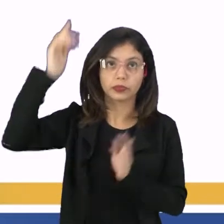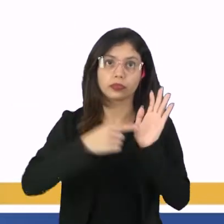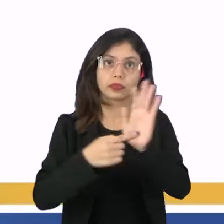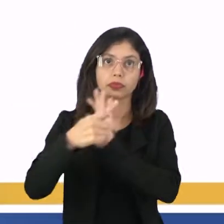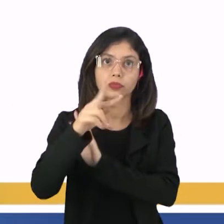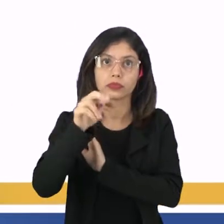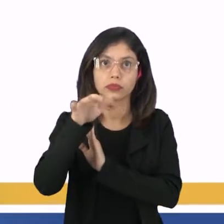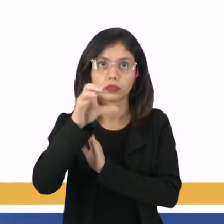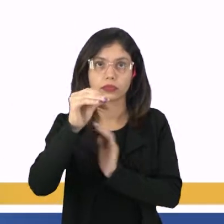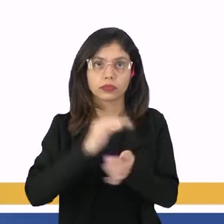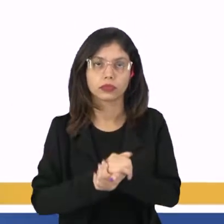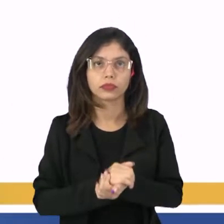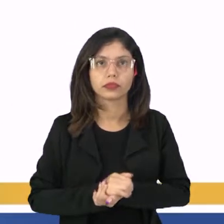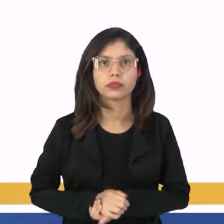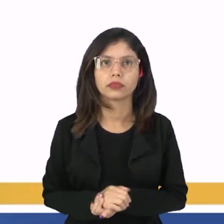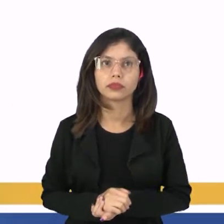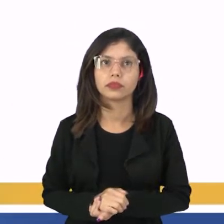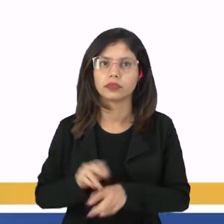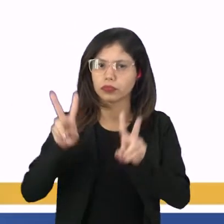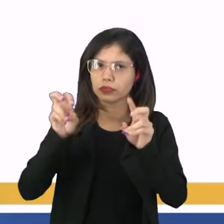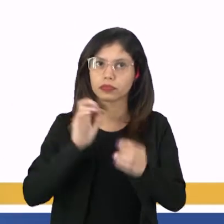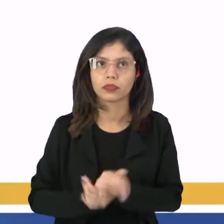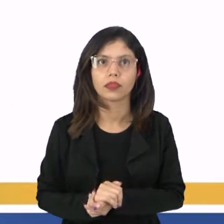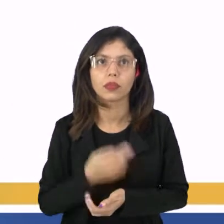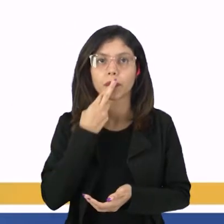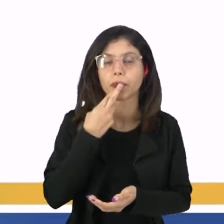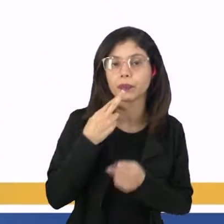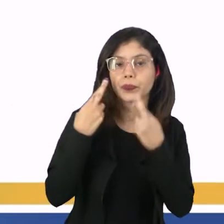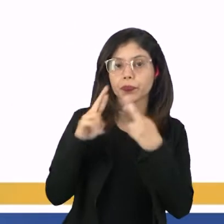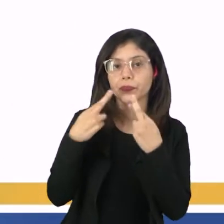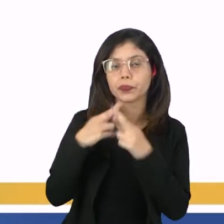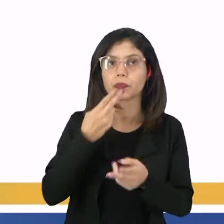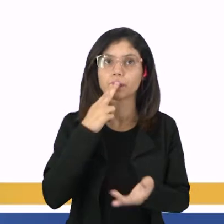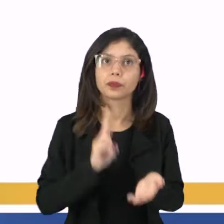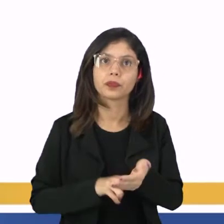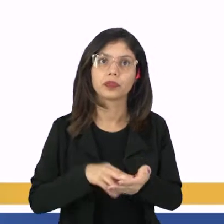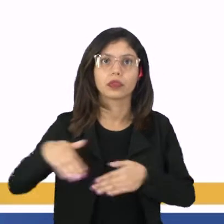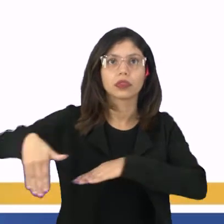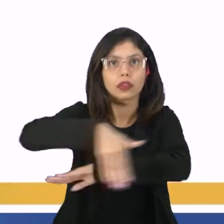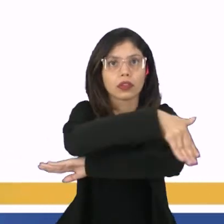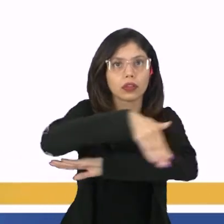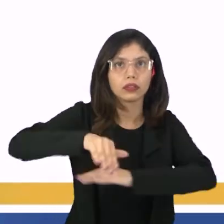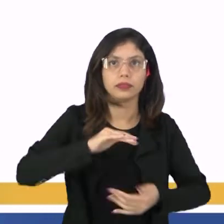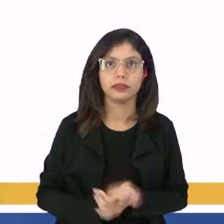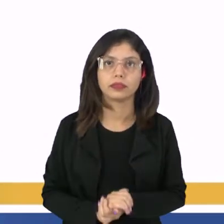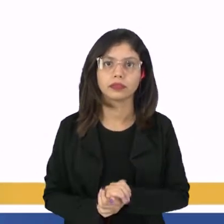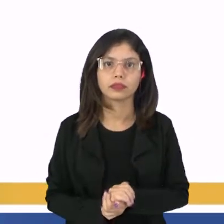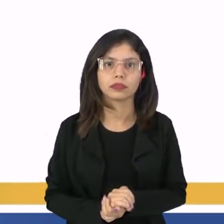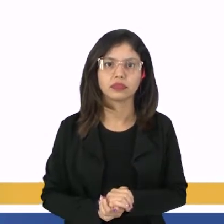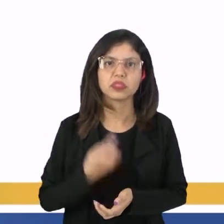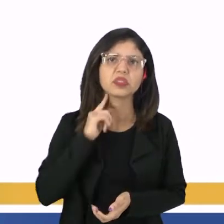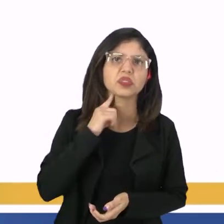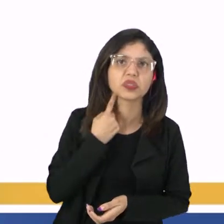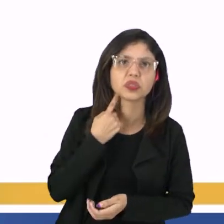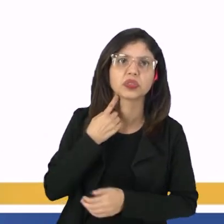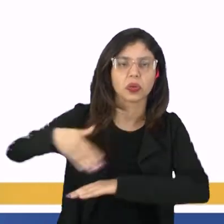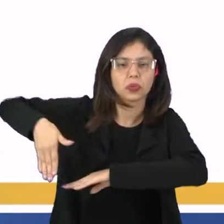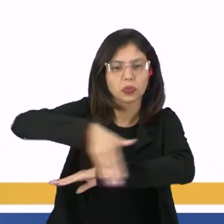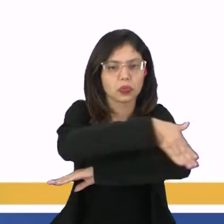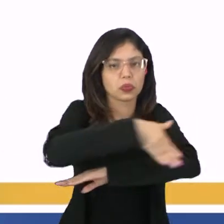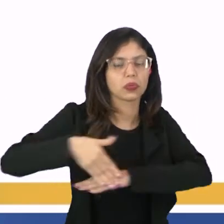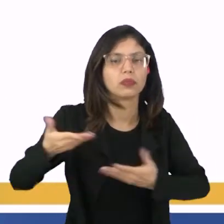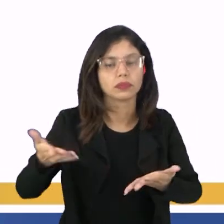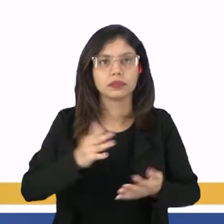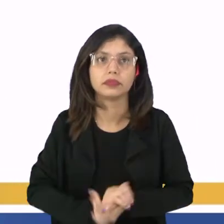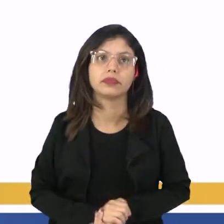de 2018. O assunto da carta: carta de reclamação, ruas e avenidas esburacadas e lixo na via